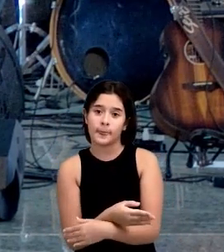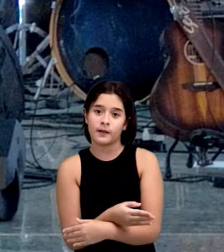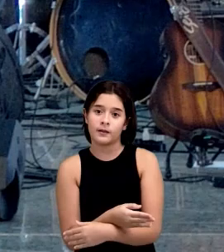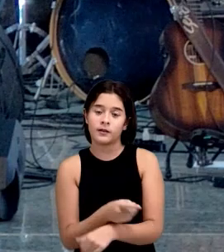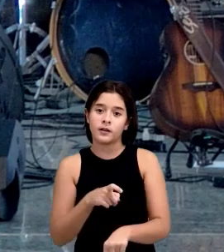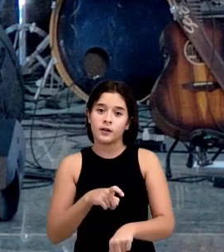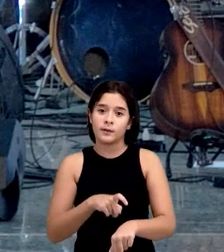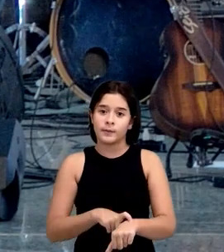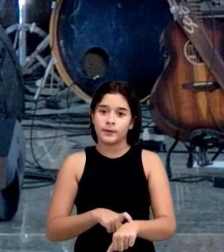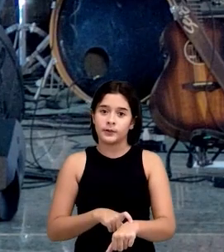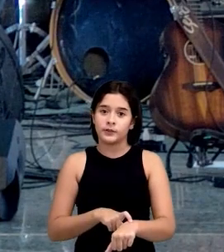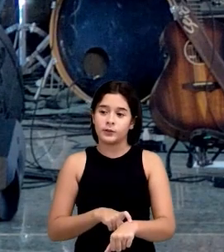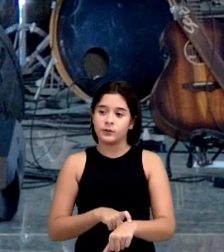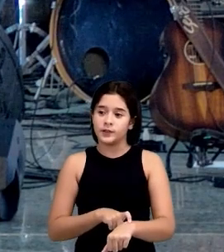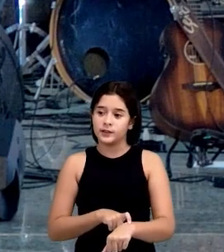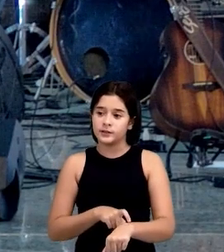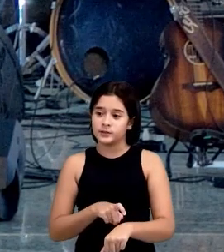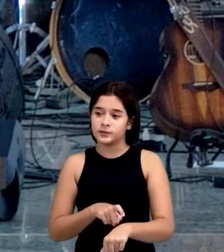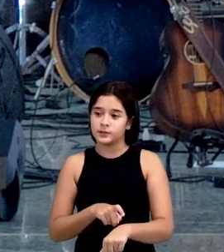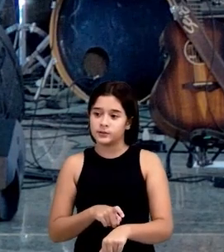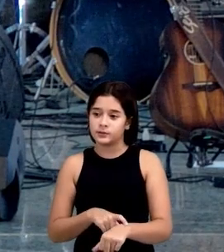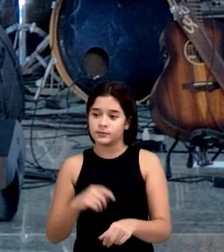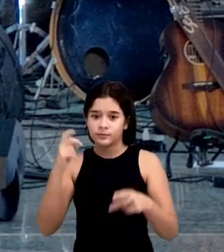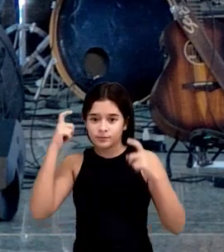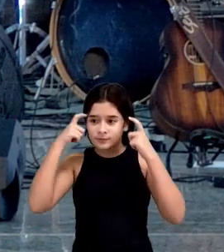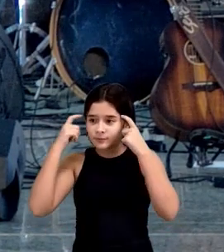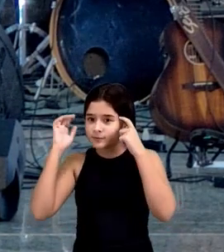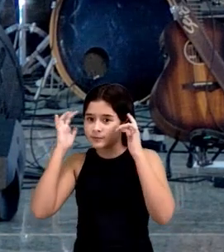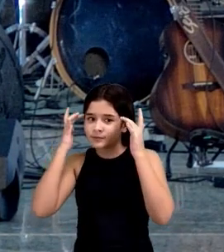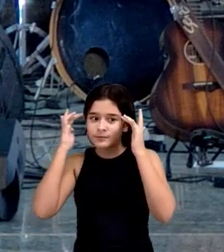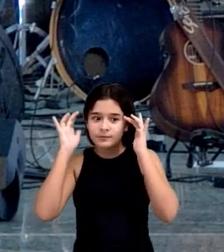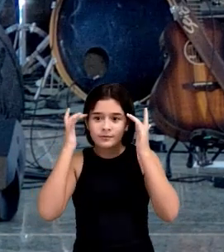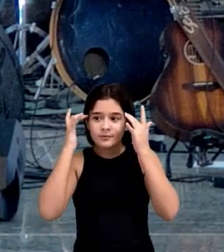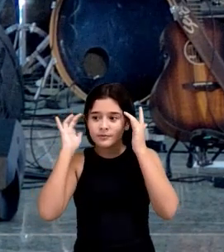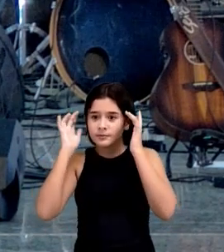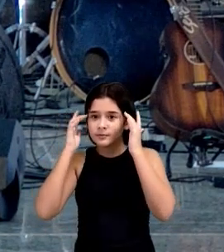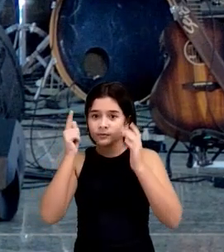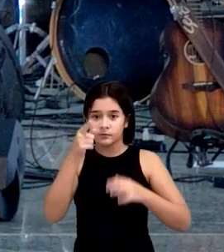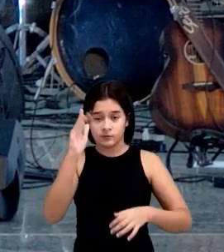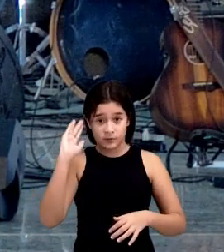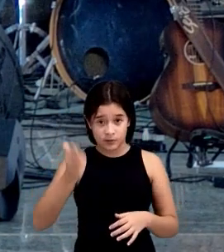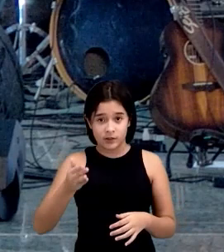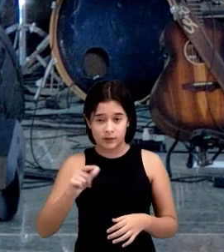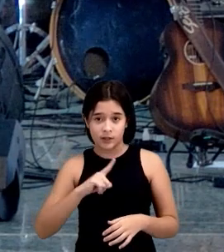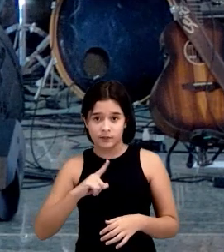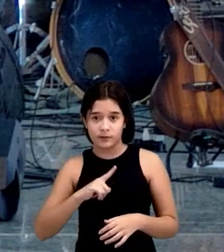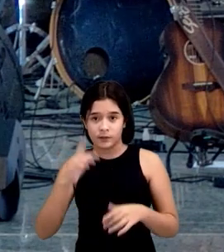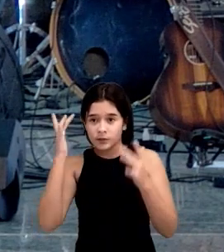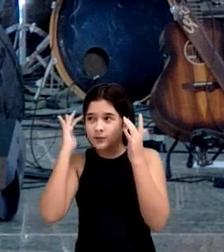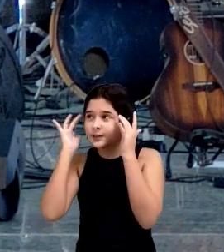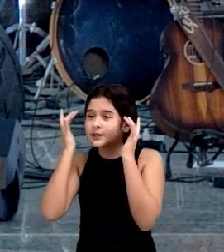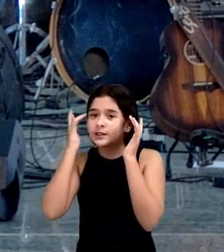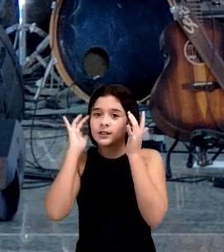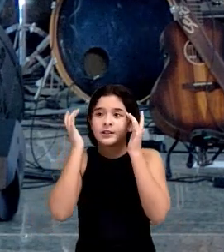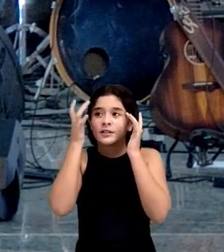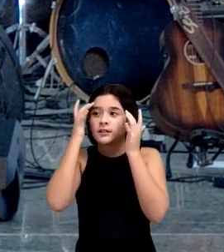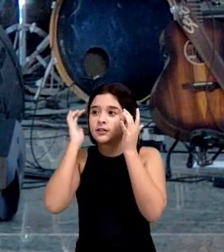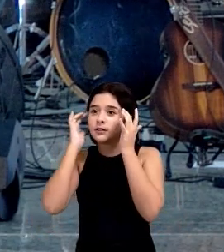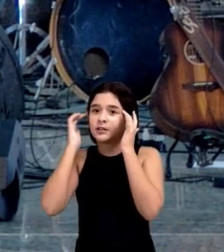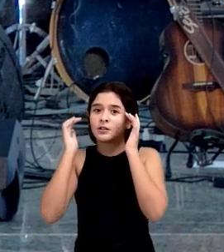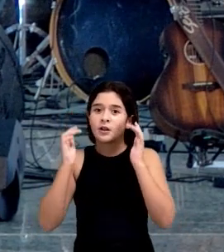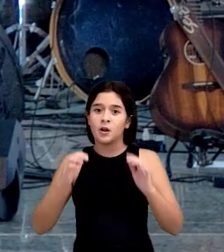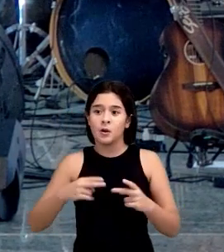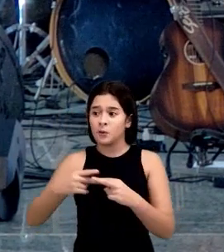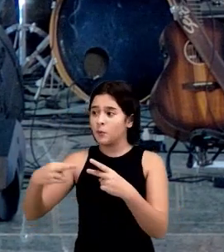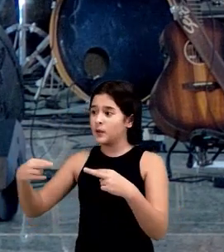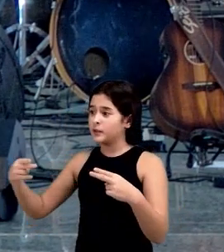na vida. Imagina a dúvida para coisas básicas da realidade da existência. O que Jesus está dizendo é isso. As pessoas sem Jesus,